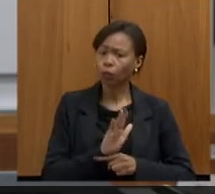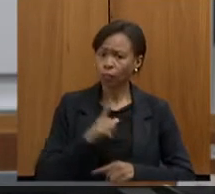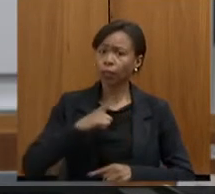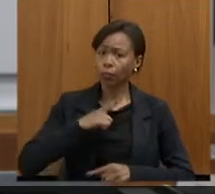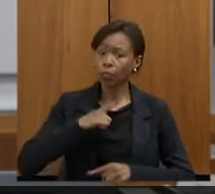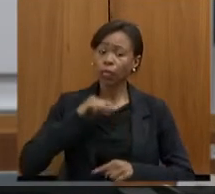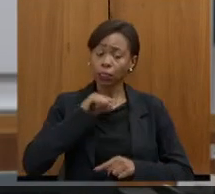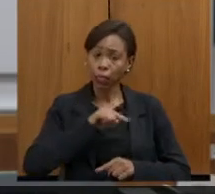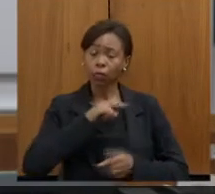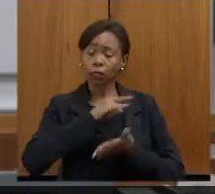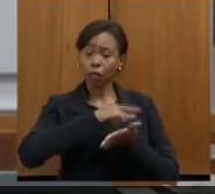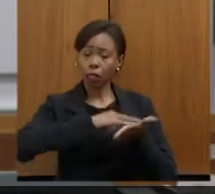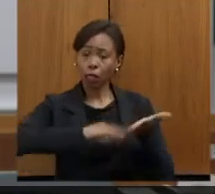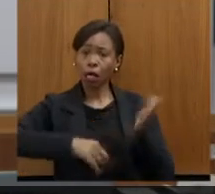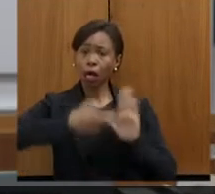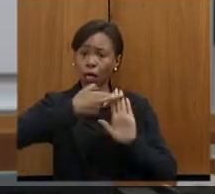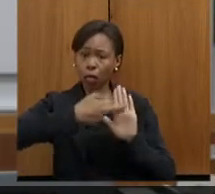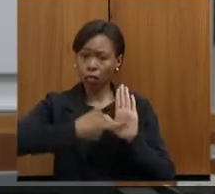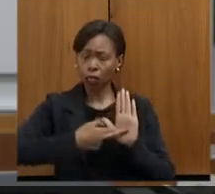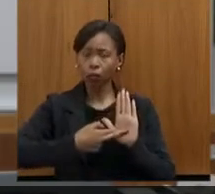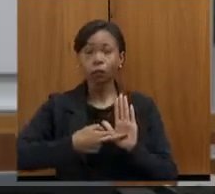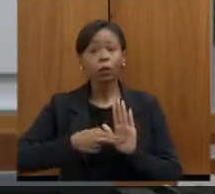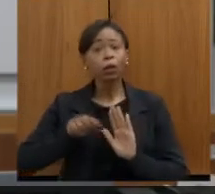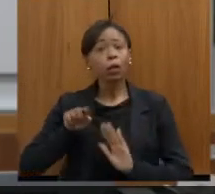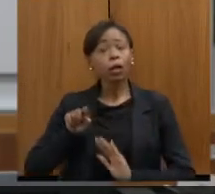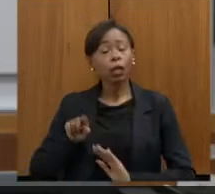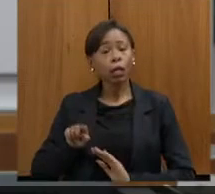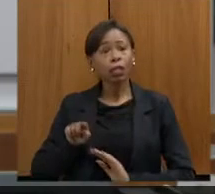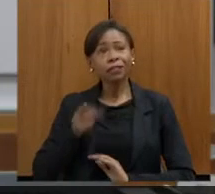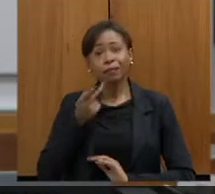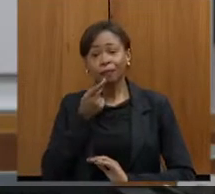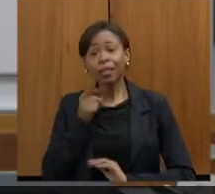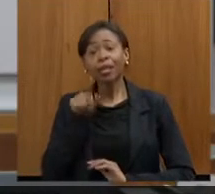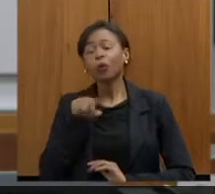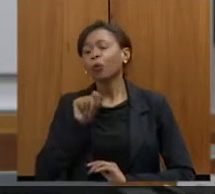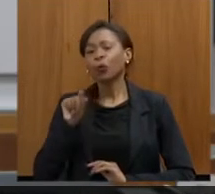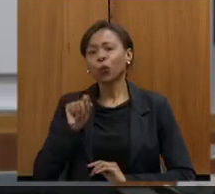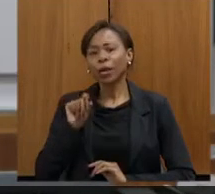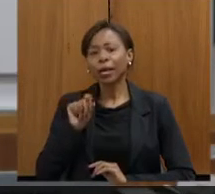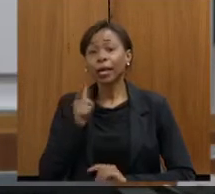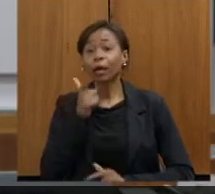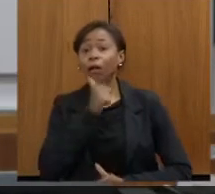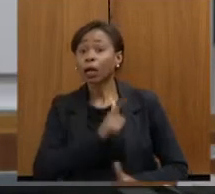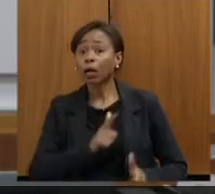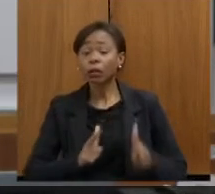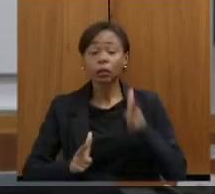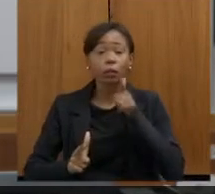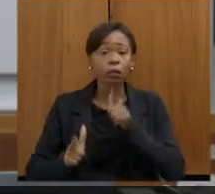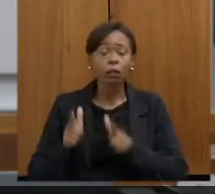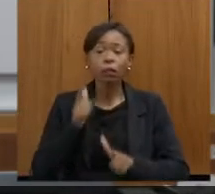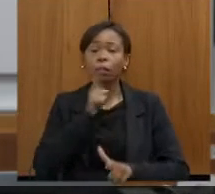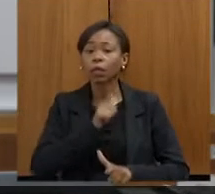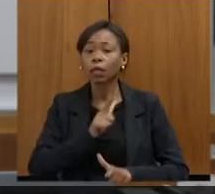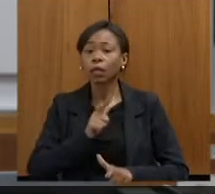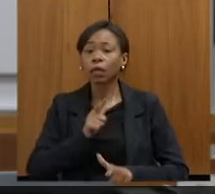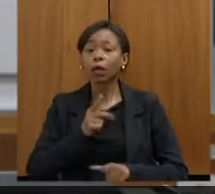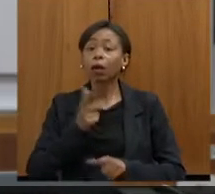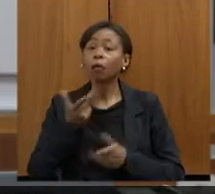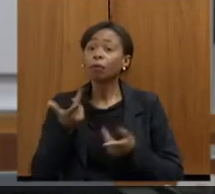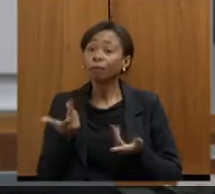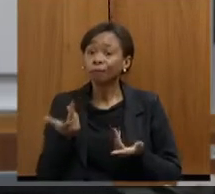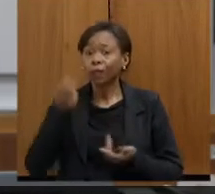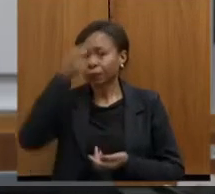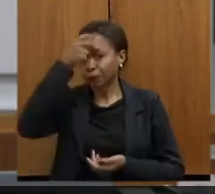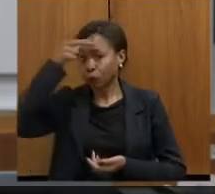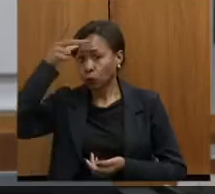gente costuma falar na Fundação Israel Pinheiro que é um processo de ganha-ganha, porque ganha a prefeitura, porque ela consegue